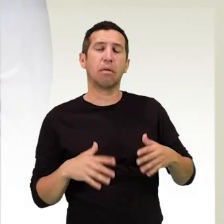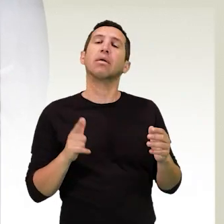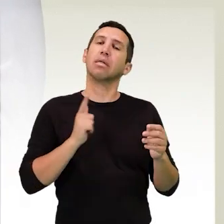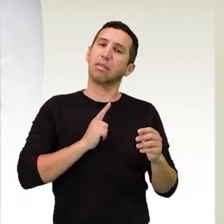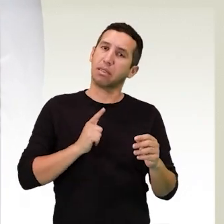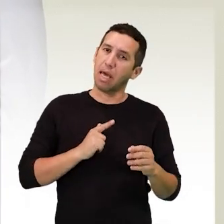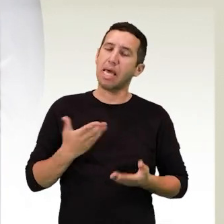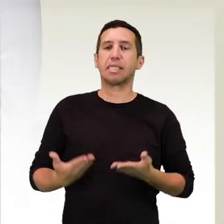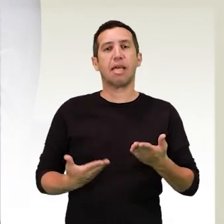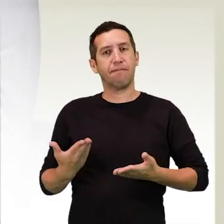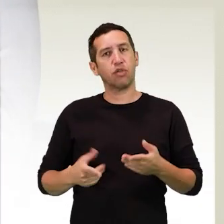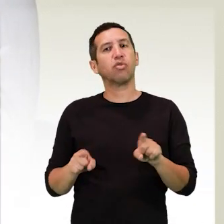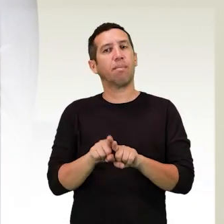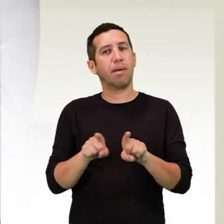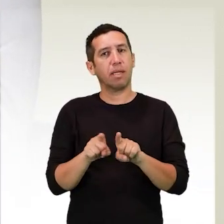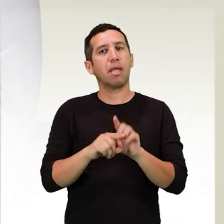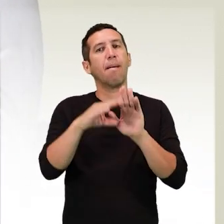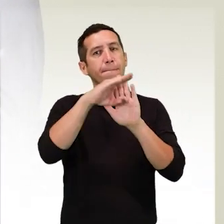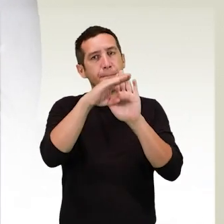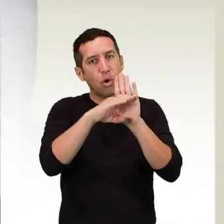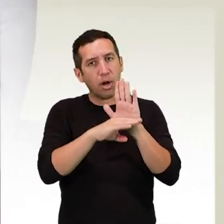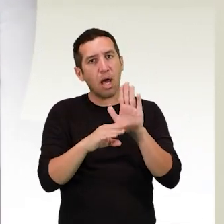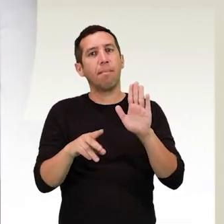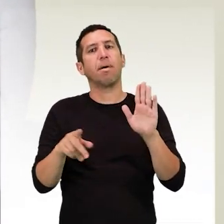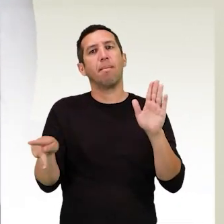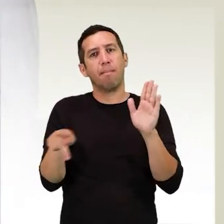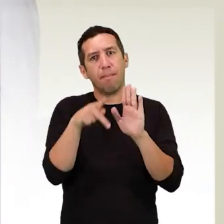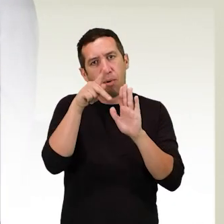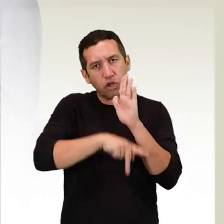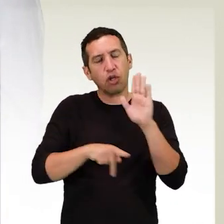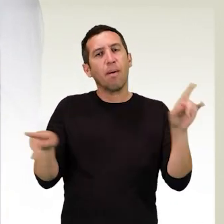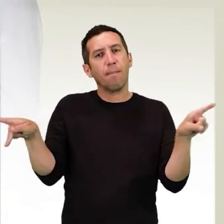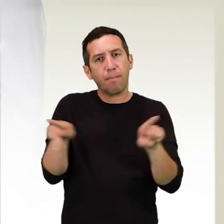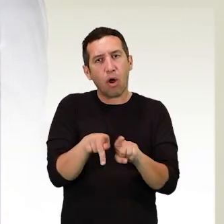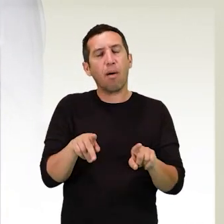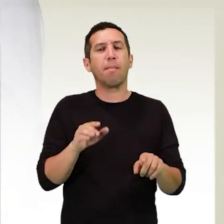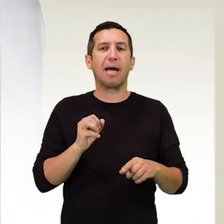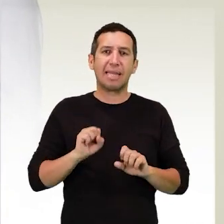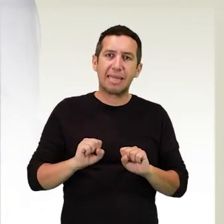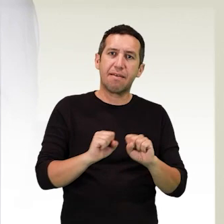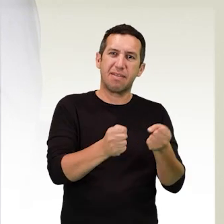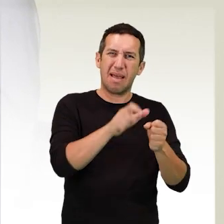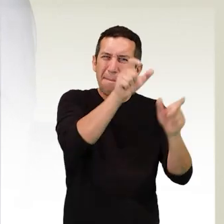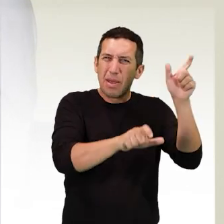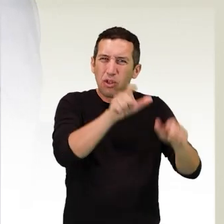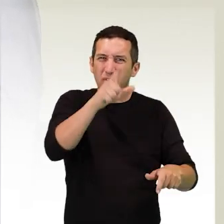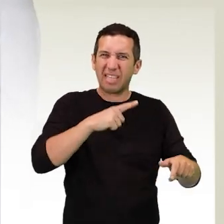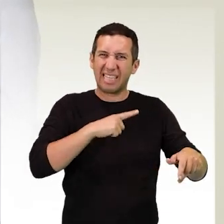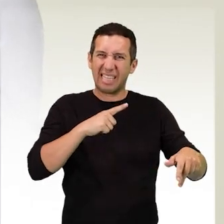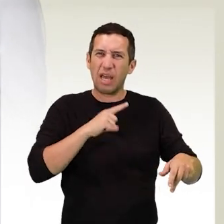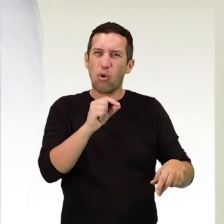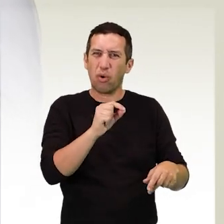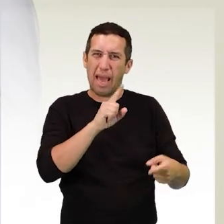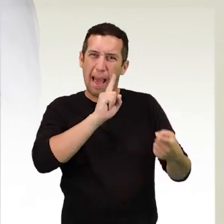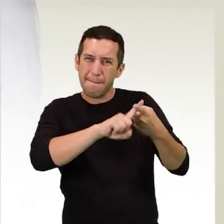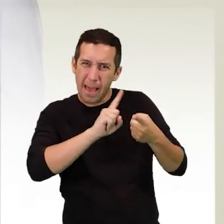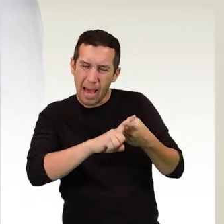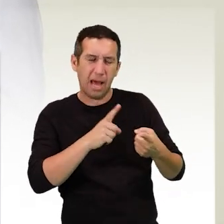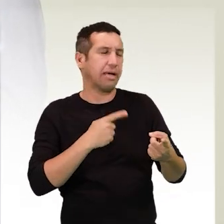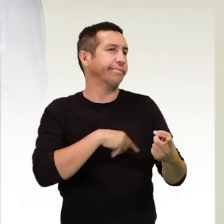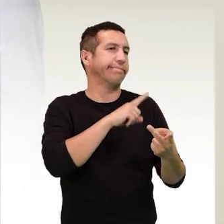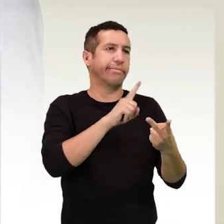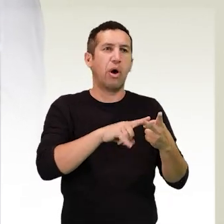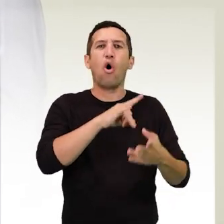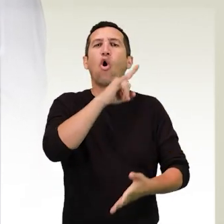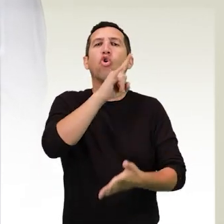sofrer retaliação, existem serviços e programas voltados especificamente para proteger essas pessoas que estão sofrendo